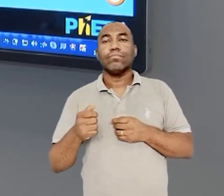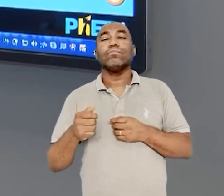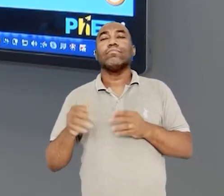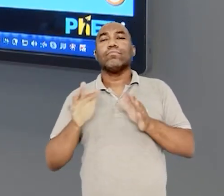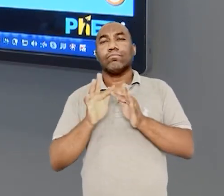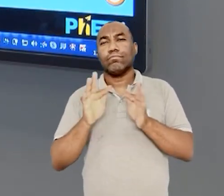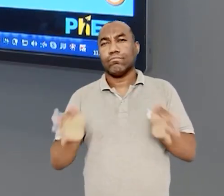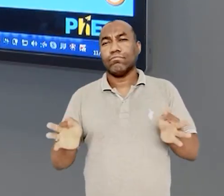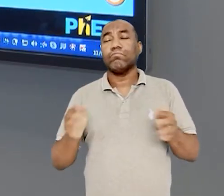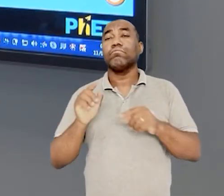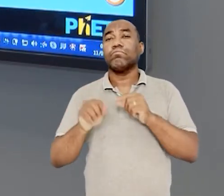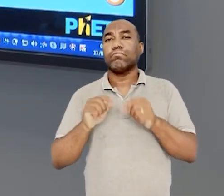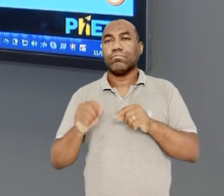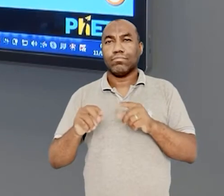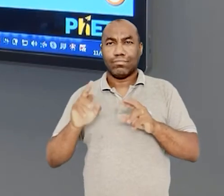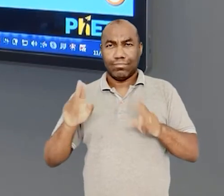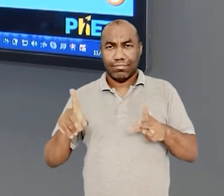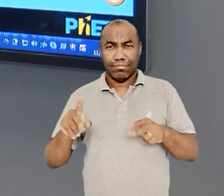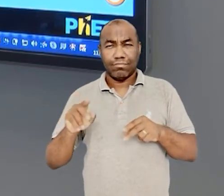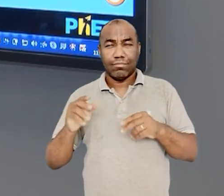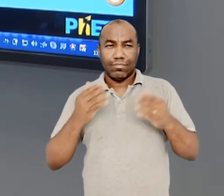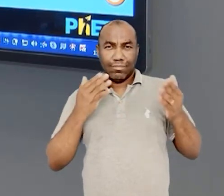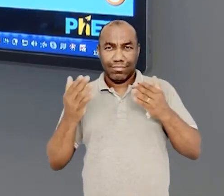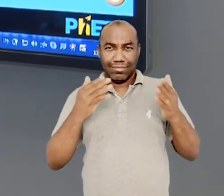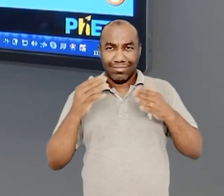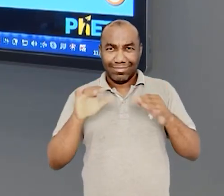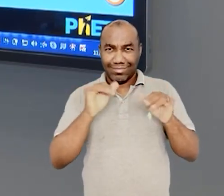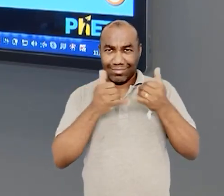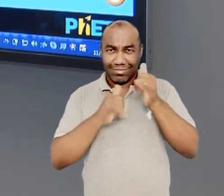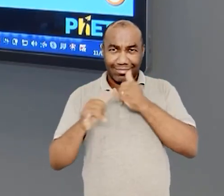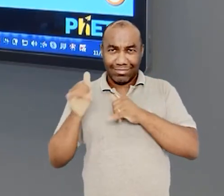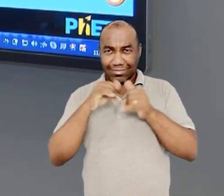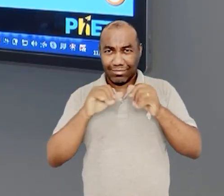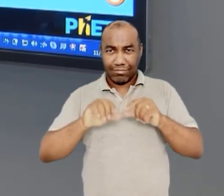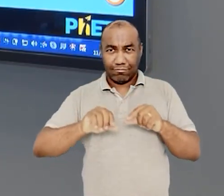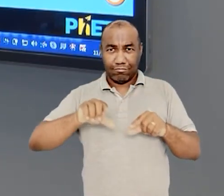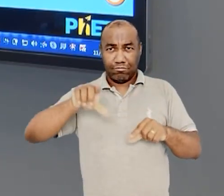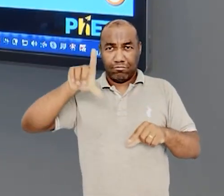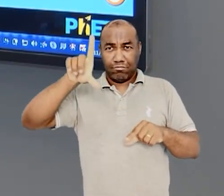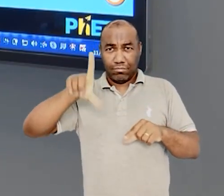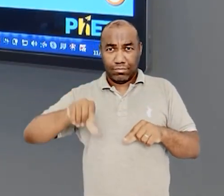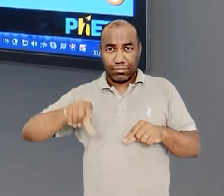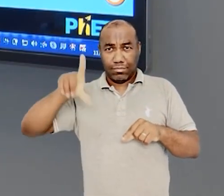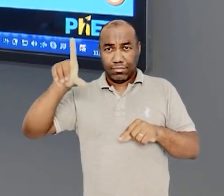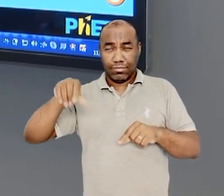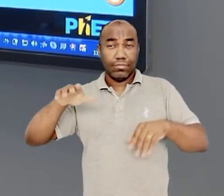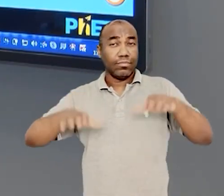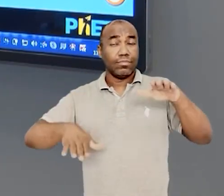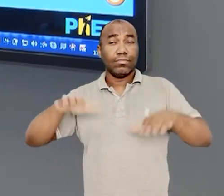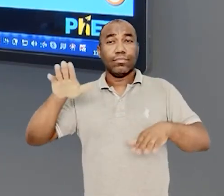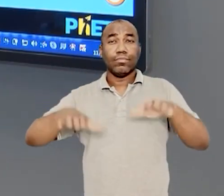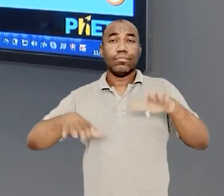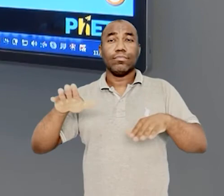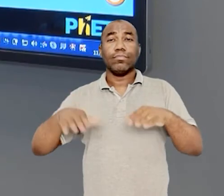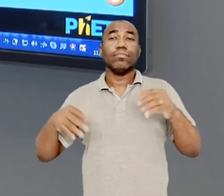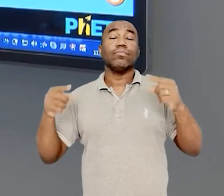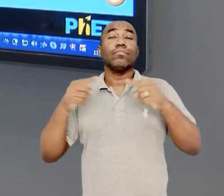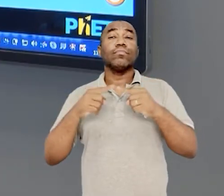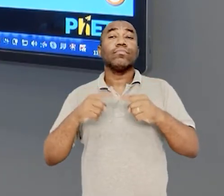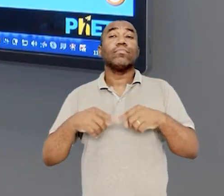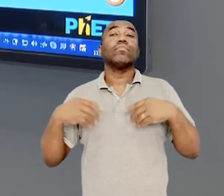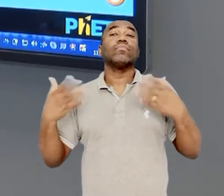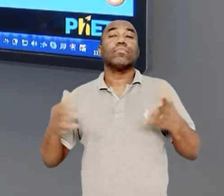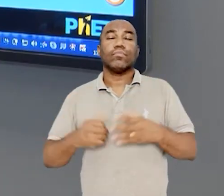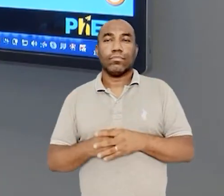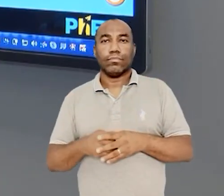simples. A diferença de potencial elétrica e a intensidade de corrente elétrica são diretamente